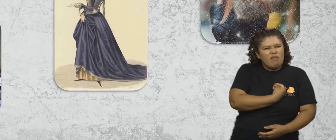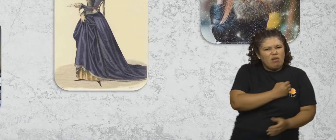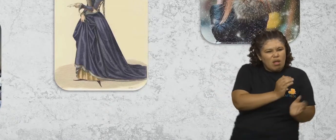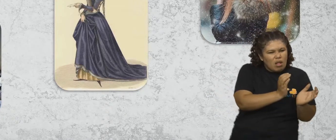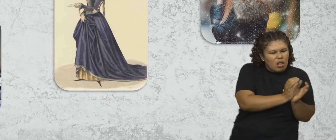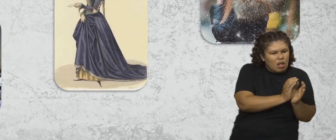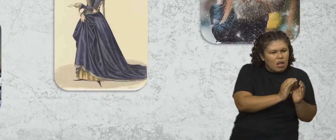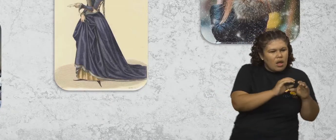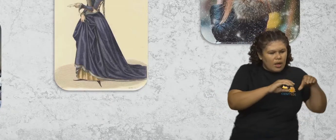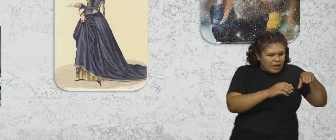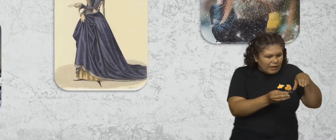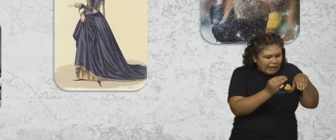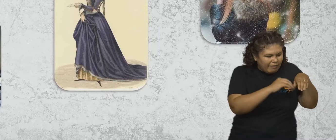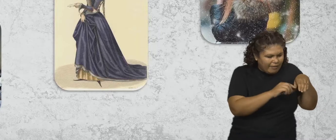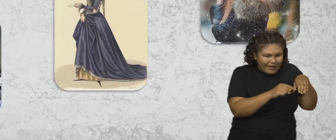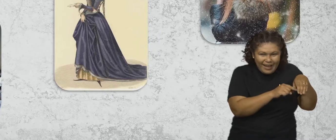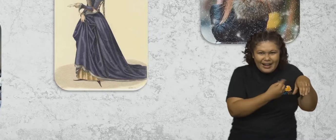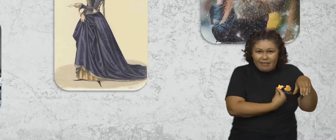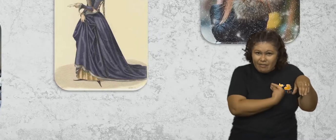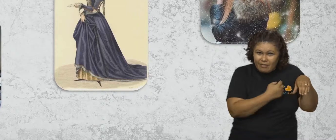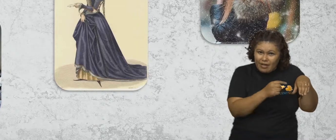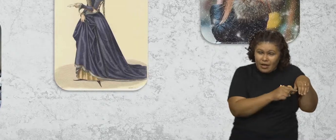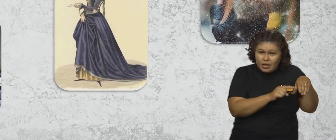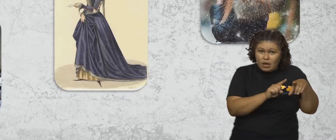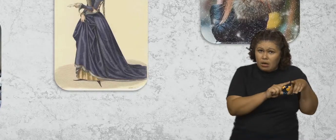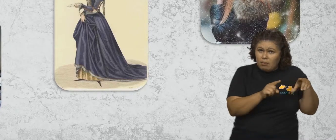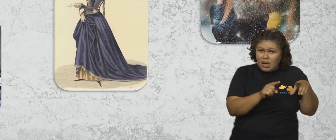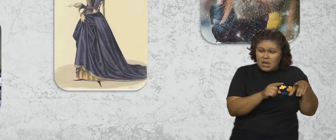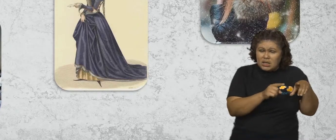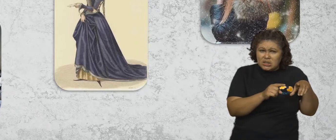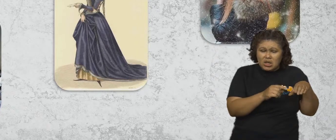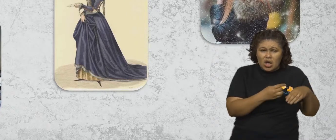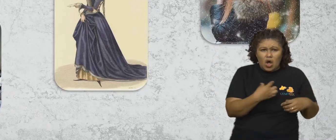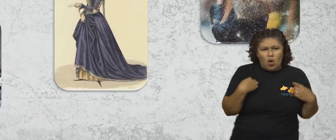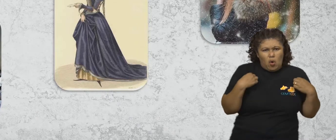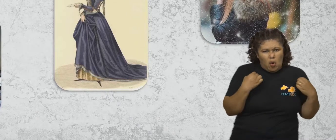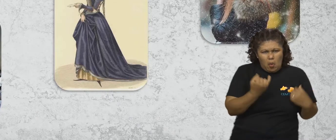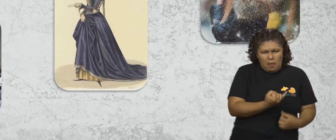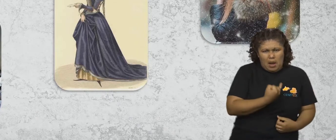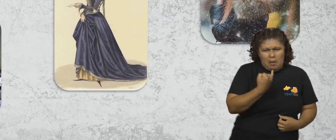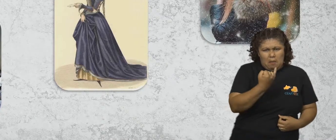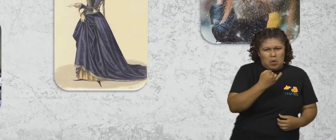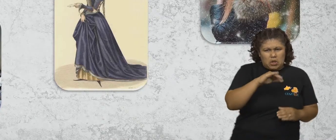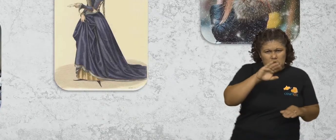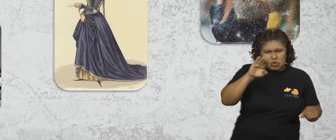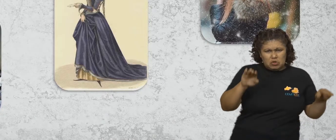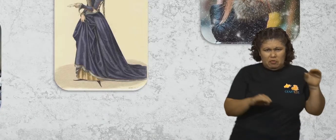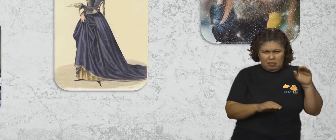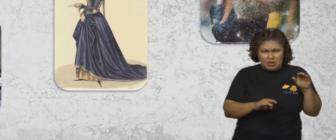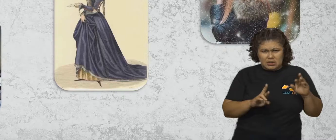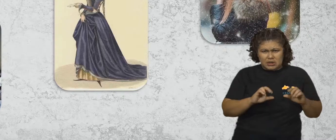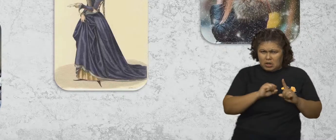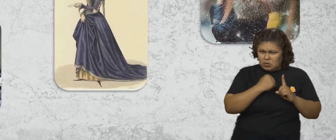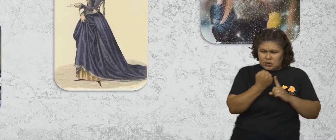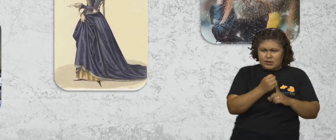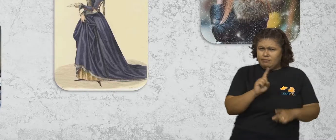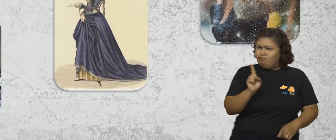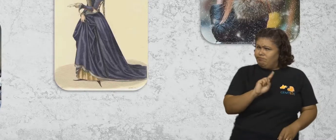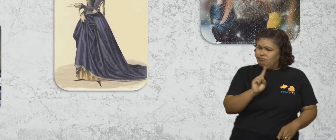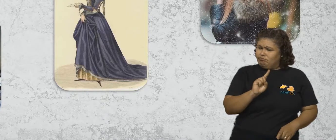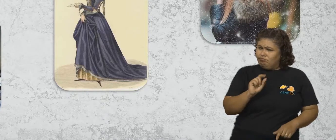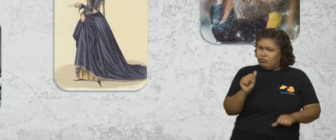mudou. Antes, a roupa não caracterizava ninguém socialmente. Homens e mulheres tinham o mesmo estilo de roupa. Depois passou a